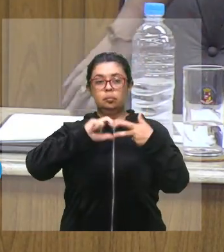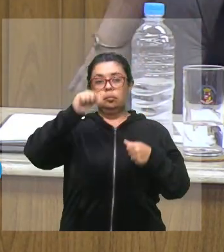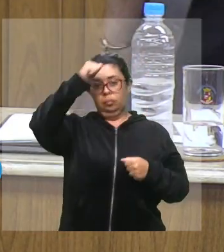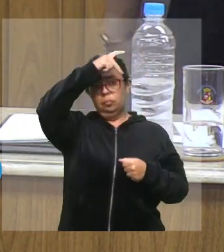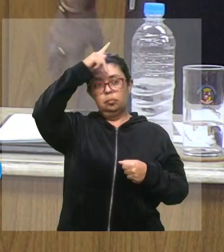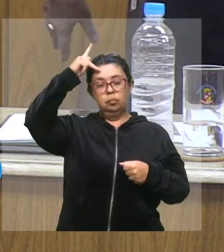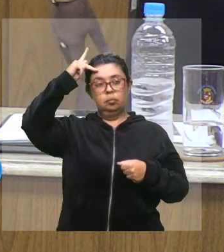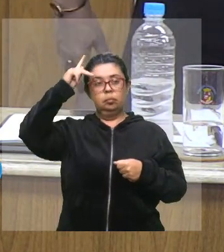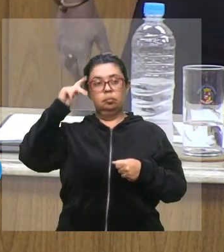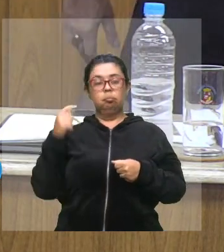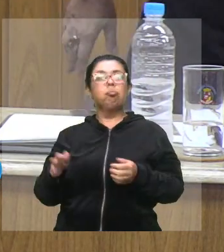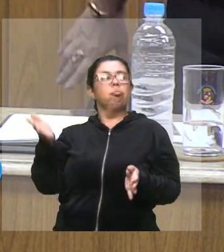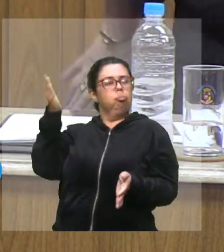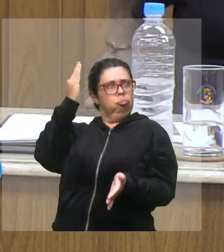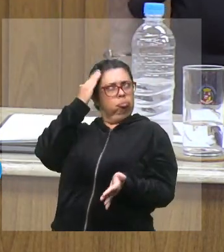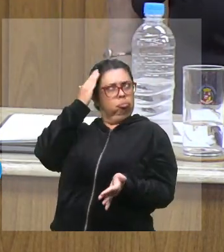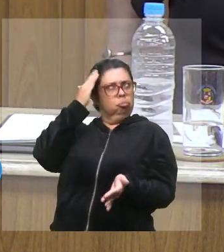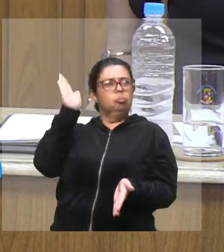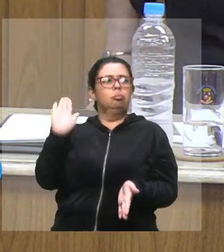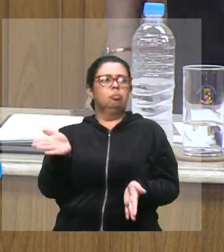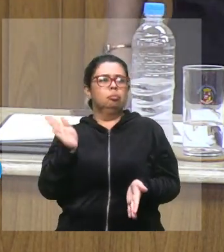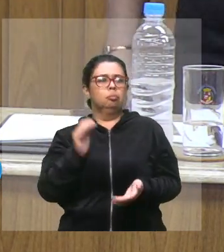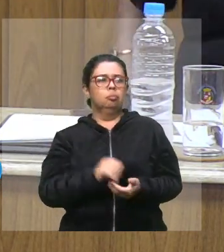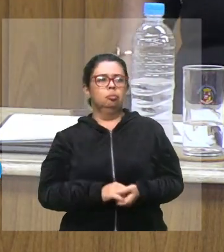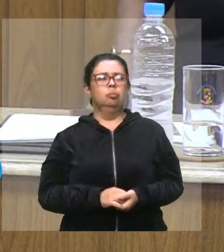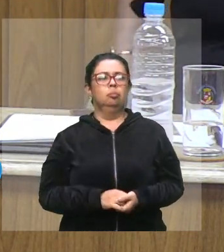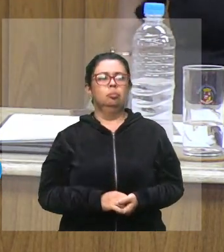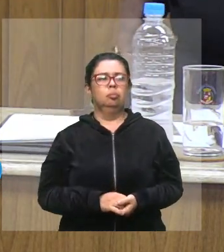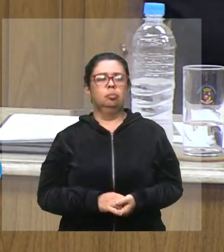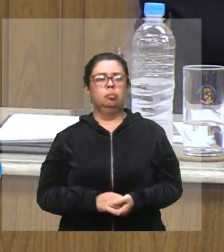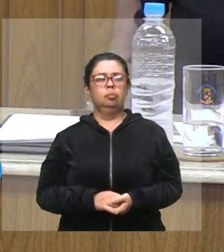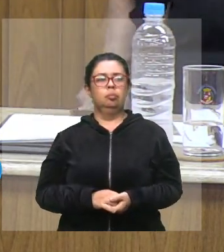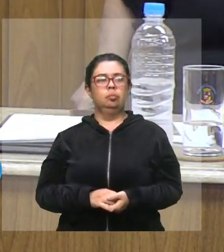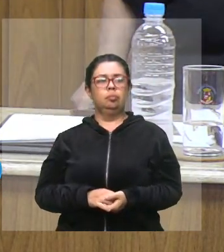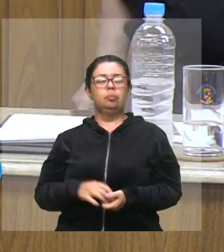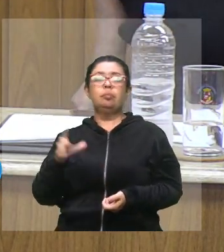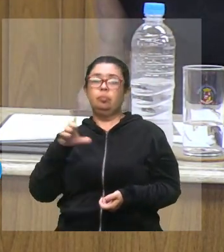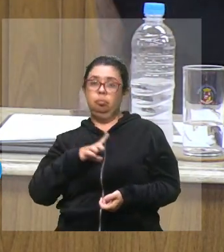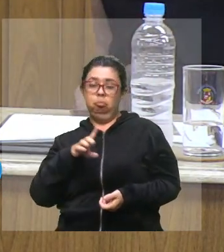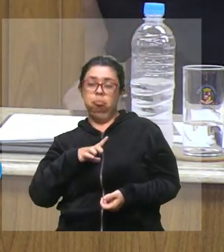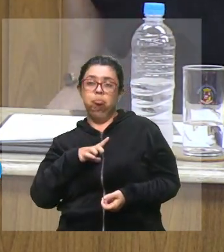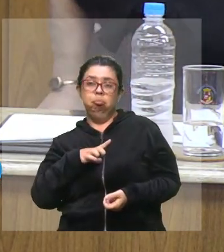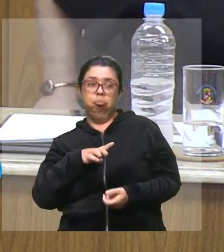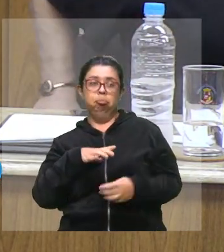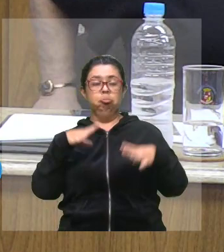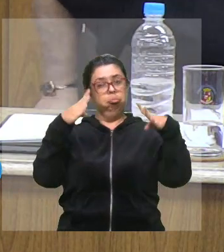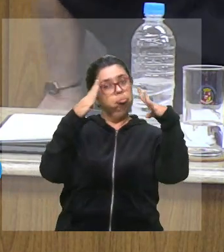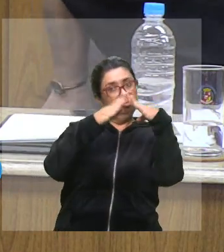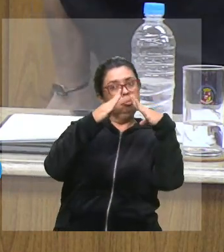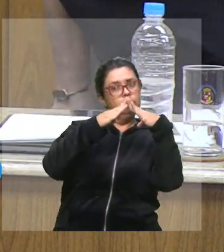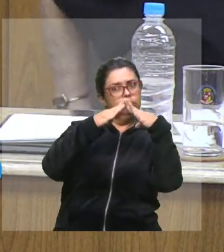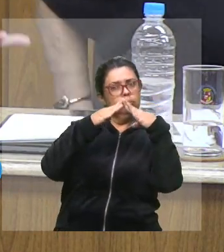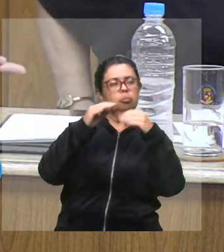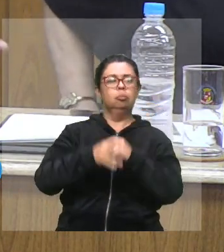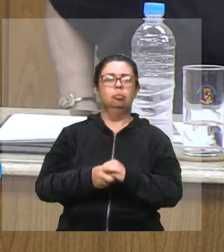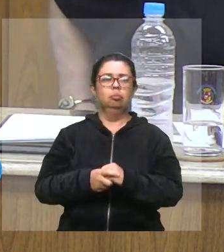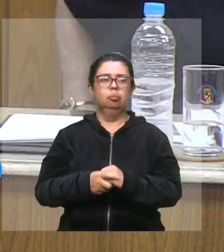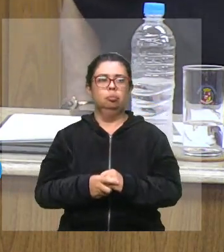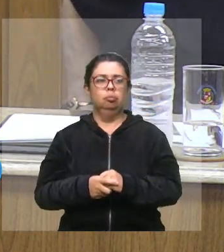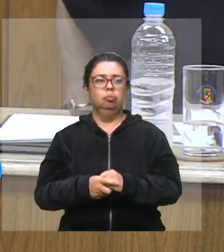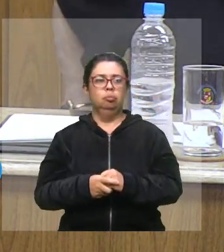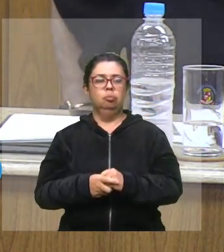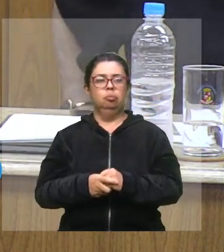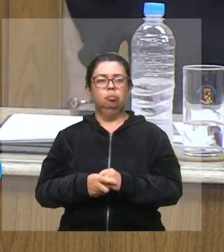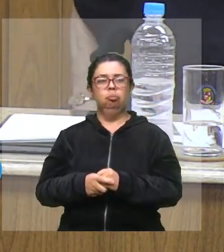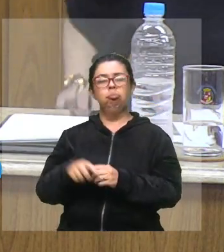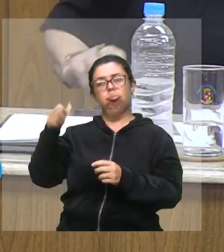no seu radar, já pensar na possibilidade de disponibilizar tanto um local, que pode ser um local da